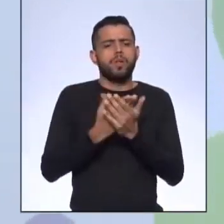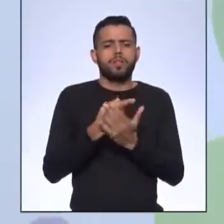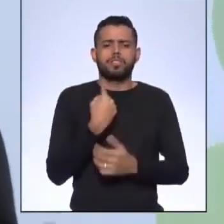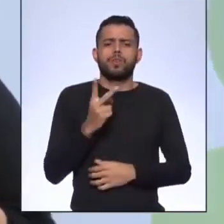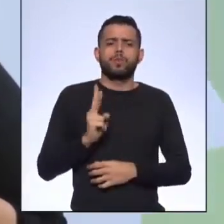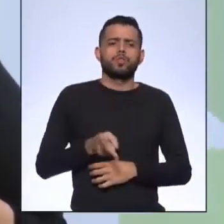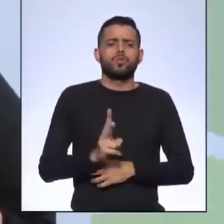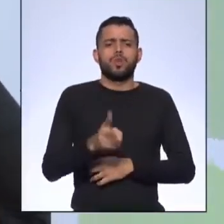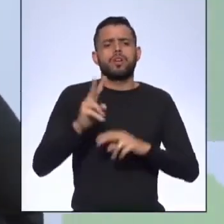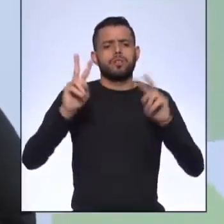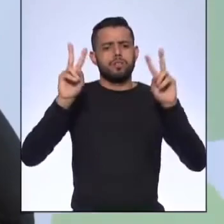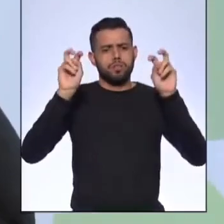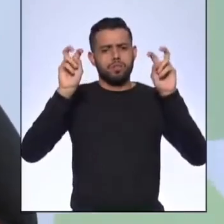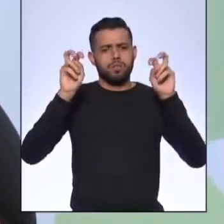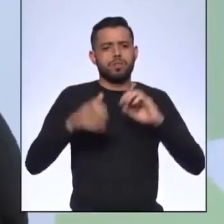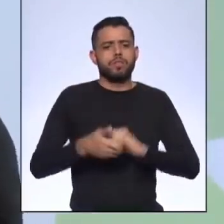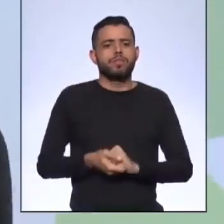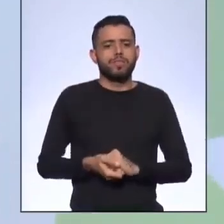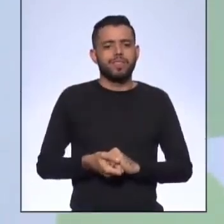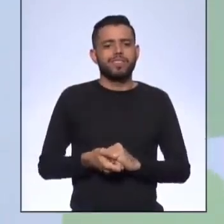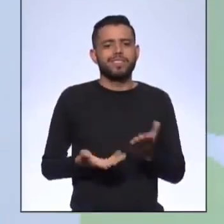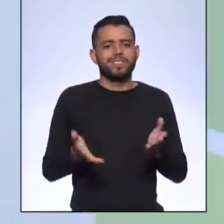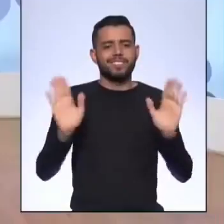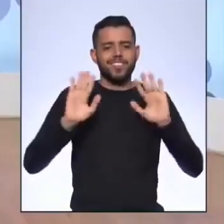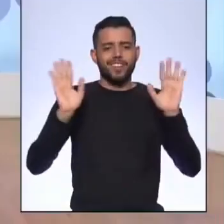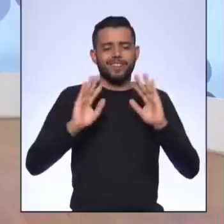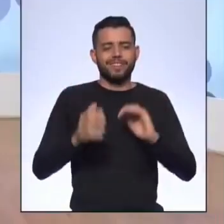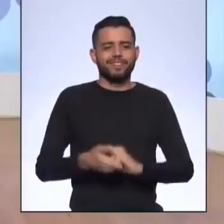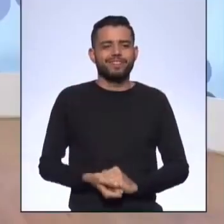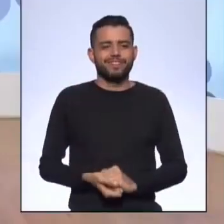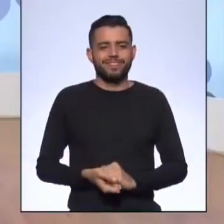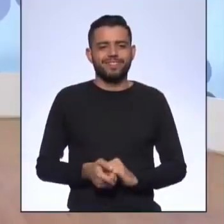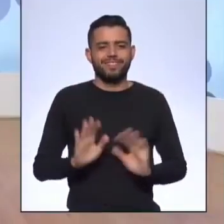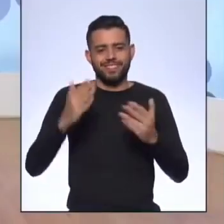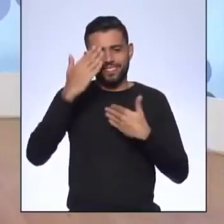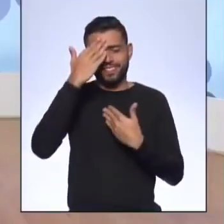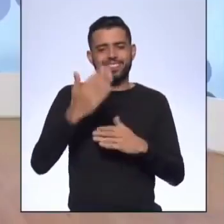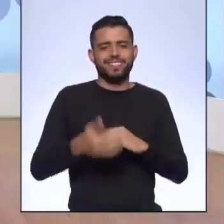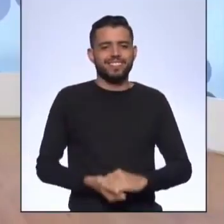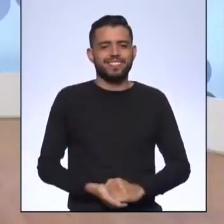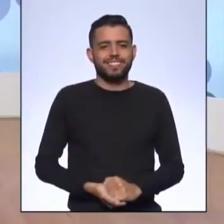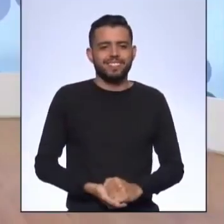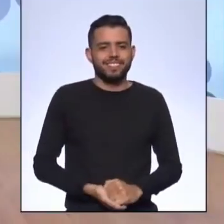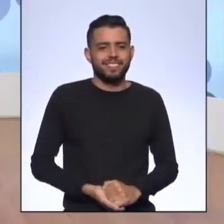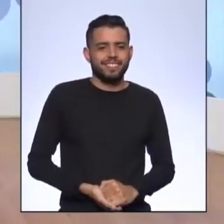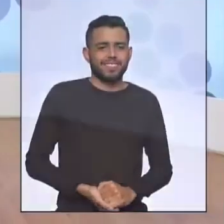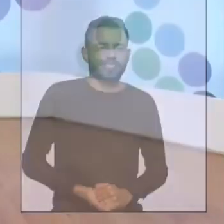com esse tema. E é isso. Até logo. Tchau, tchau. Obrigada, pessoal.